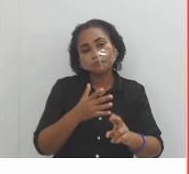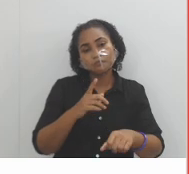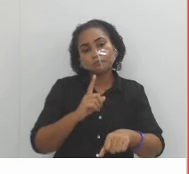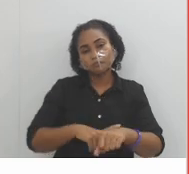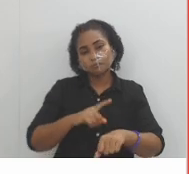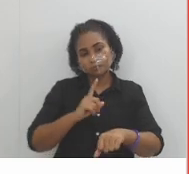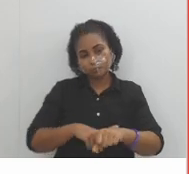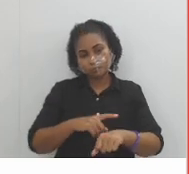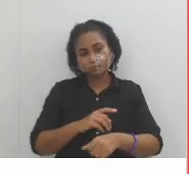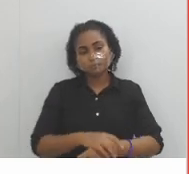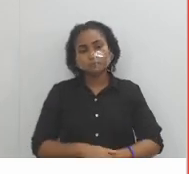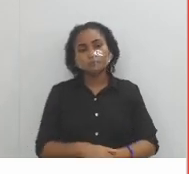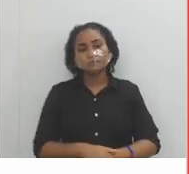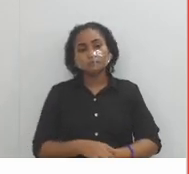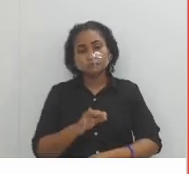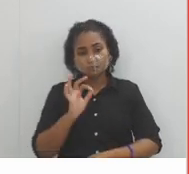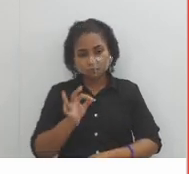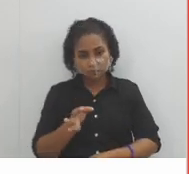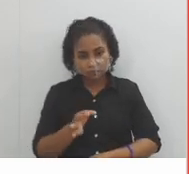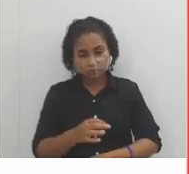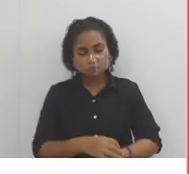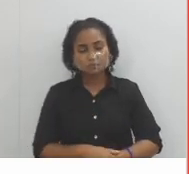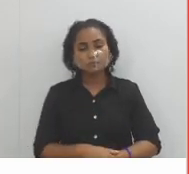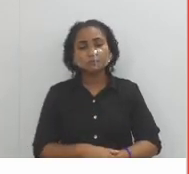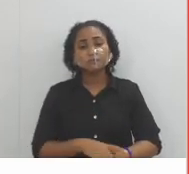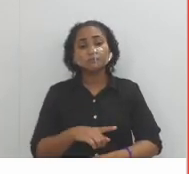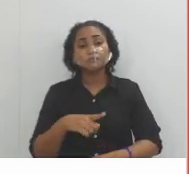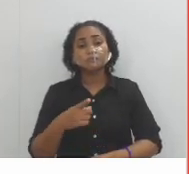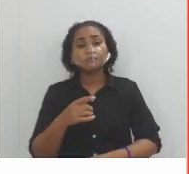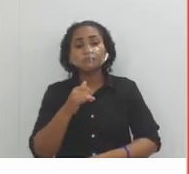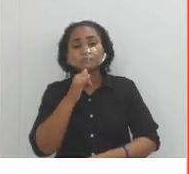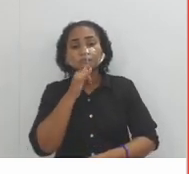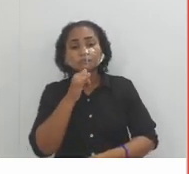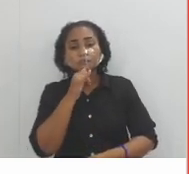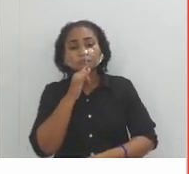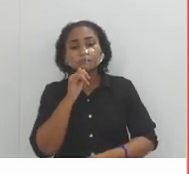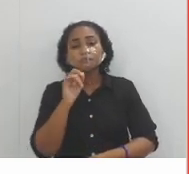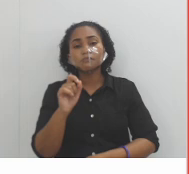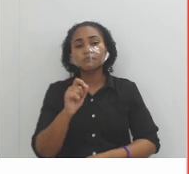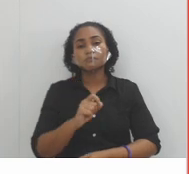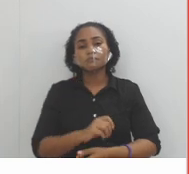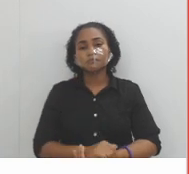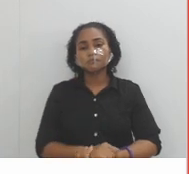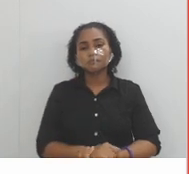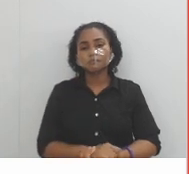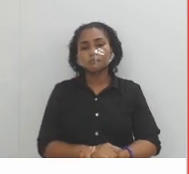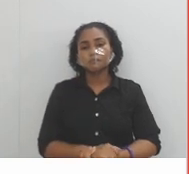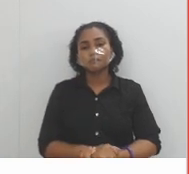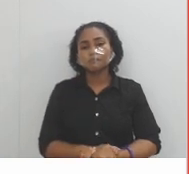tempo, tá certo? Um outro exemplo que eu trago é na outra frase, quando eu